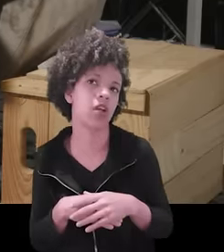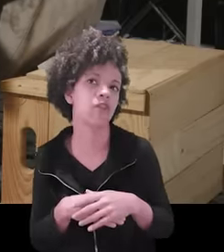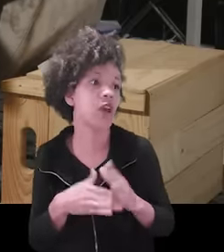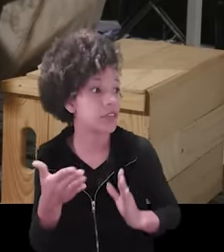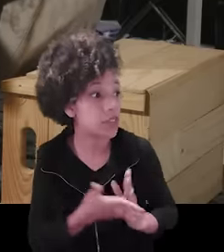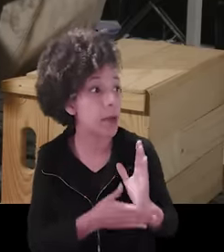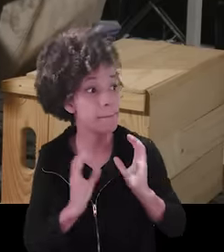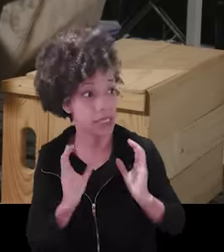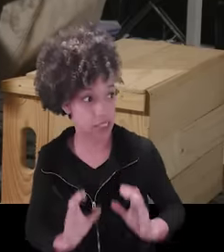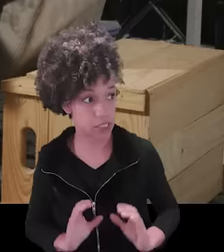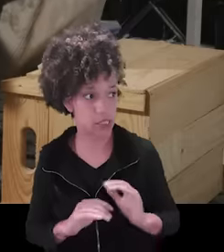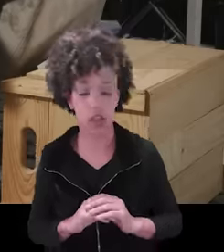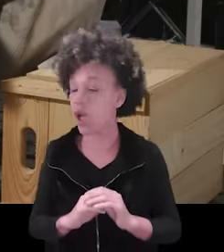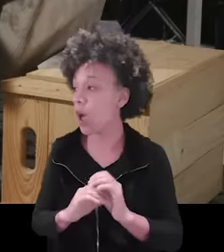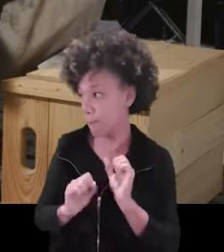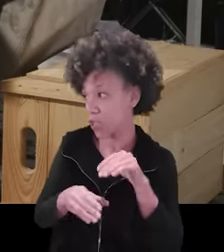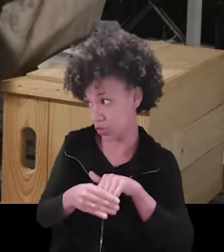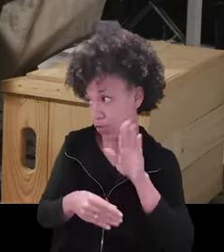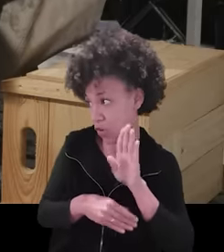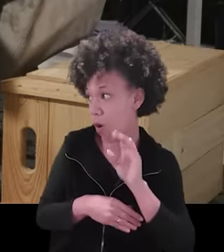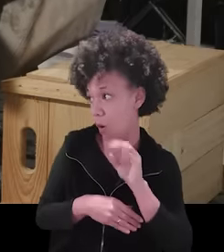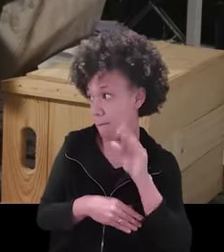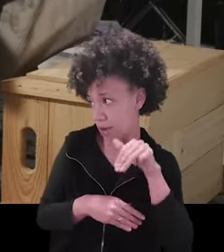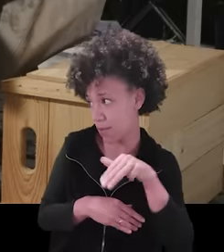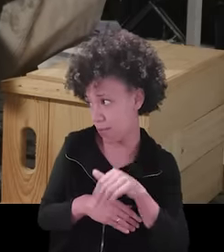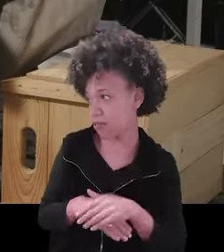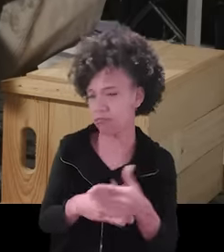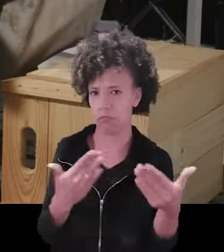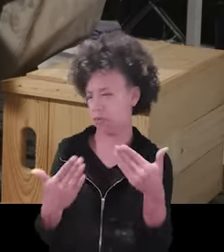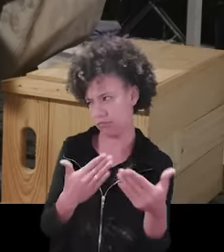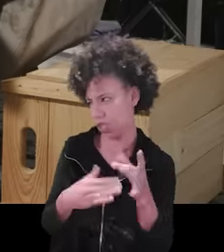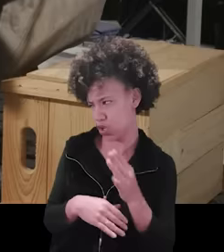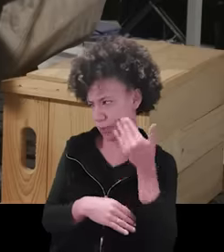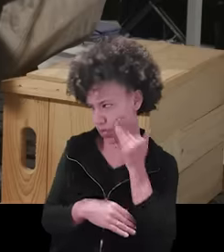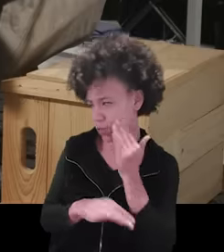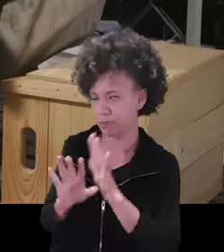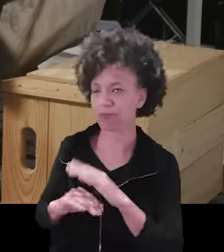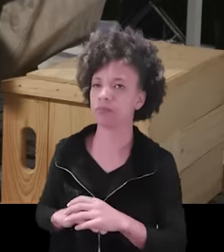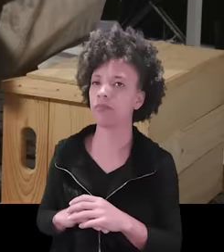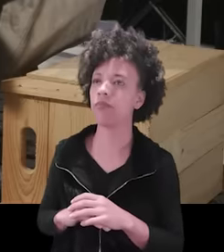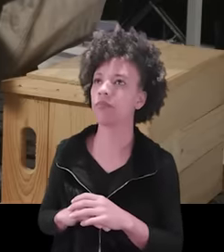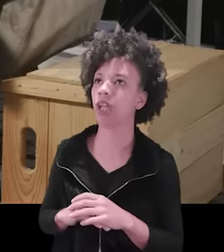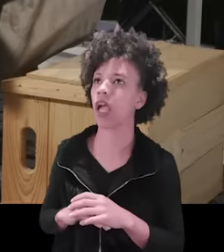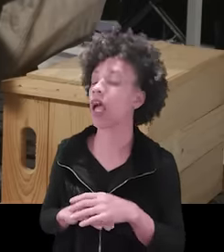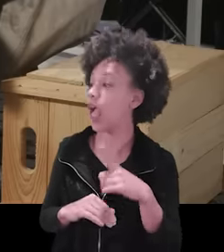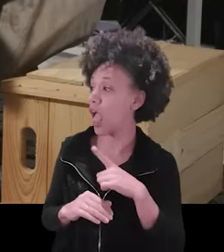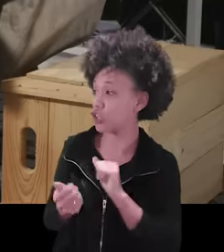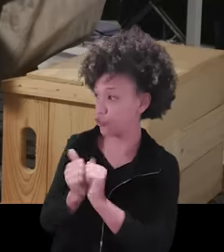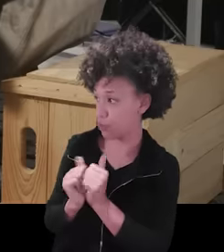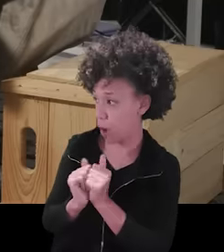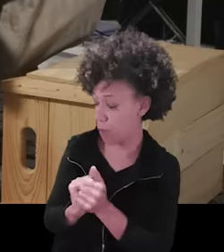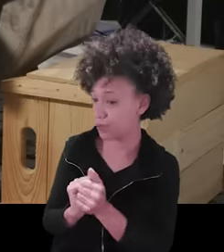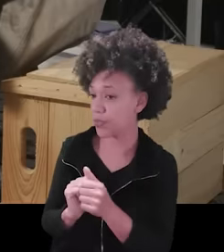agora a gente vai dar entrada para a cidadania A Árvore da Vida uma analogia só e para entender bem o